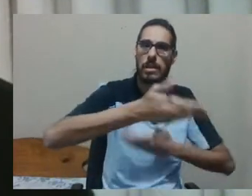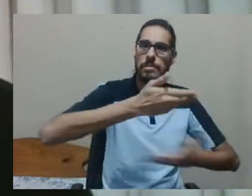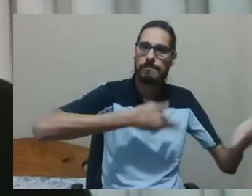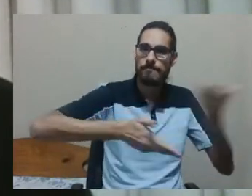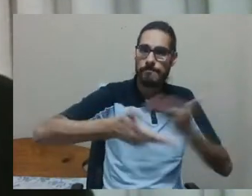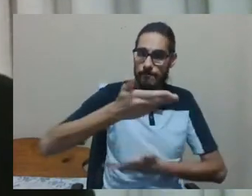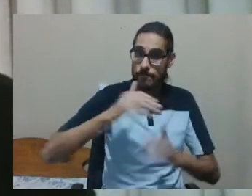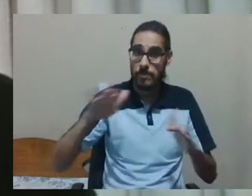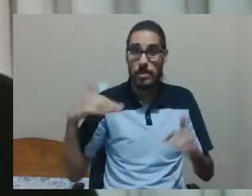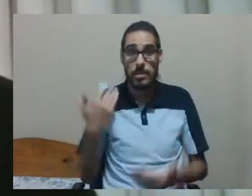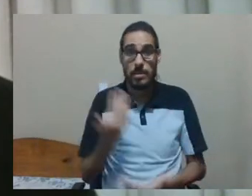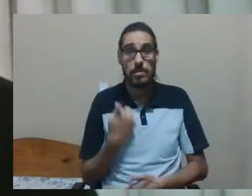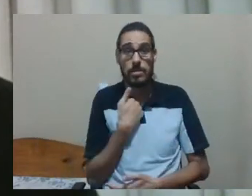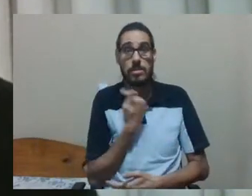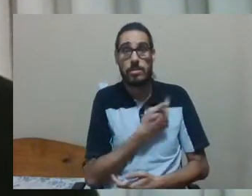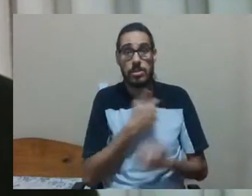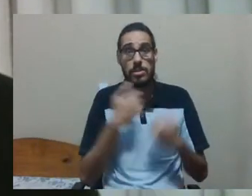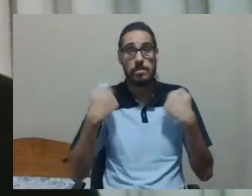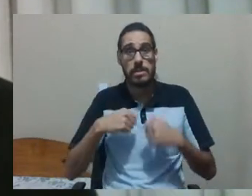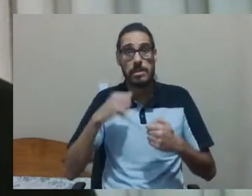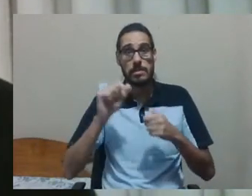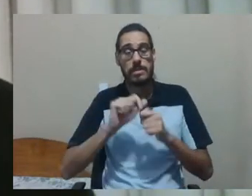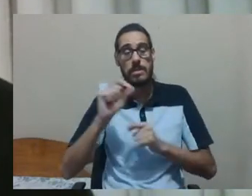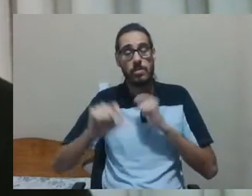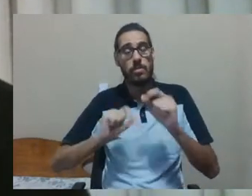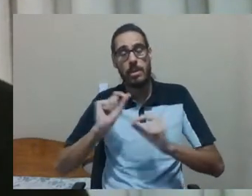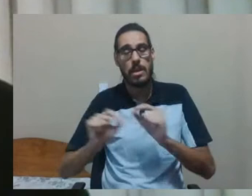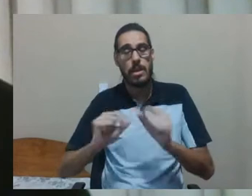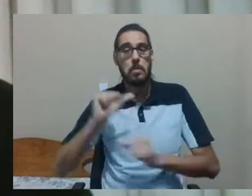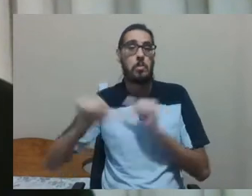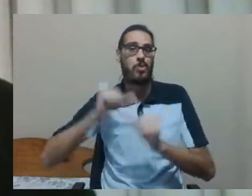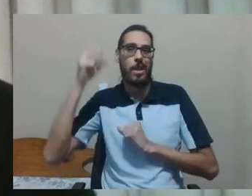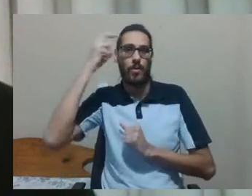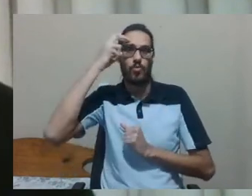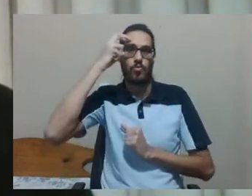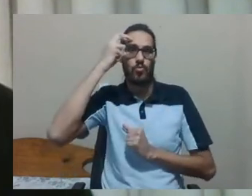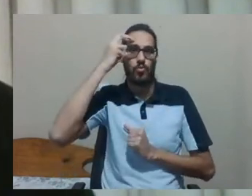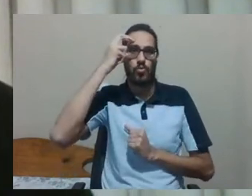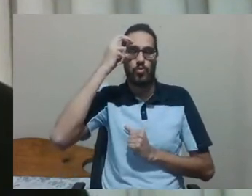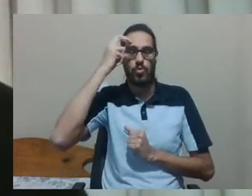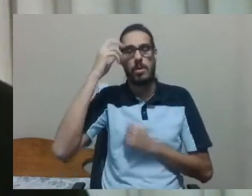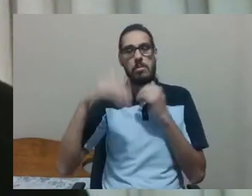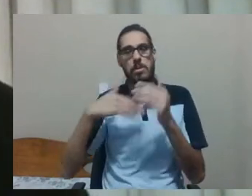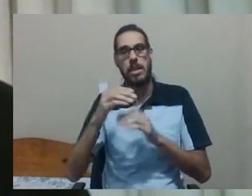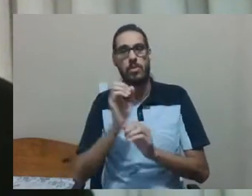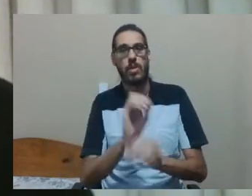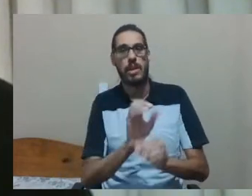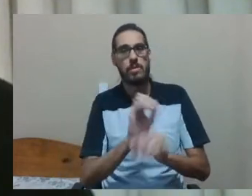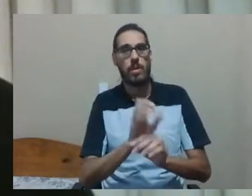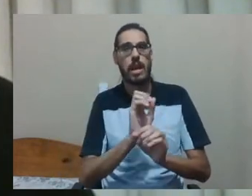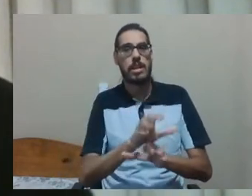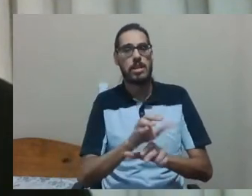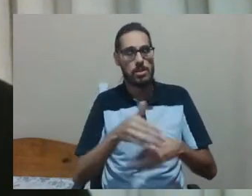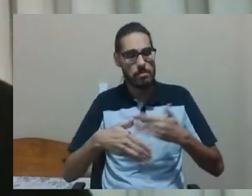um processo de mudança de cultura, um processo educativo, um processo